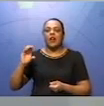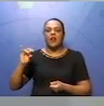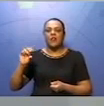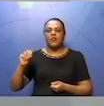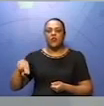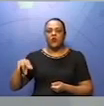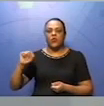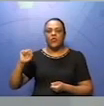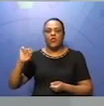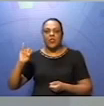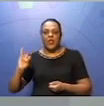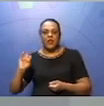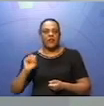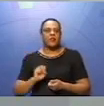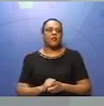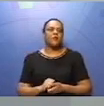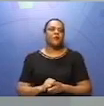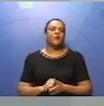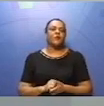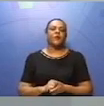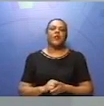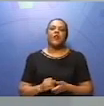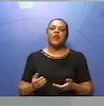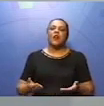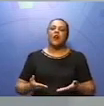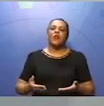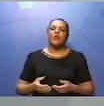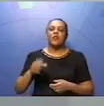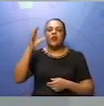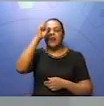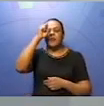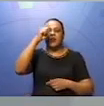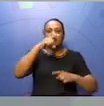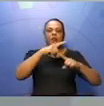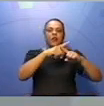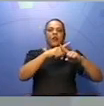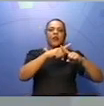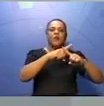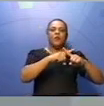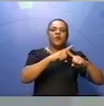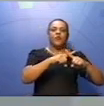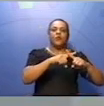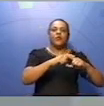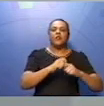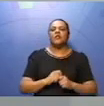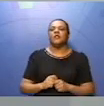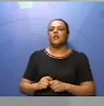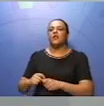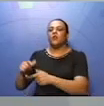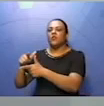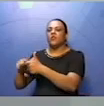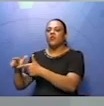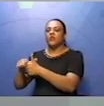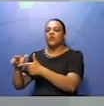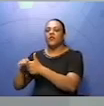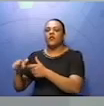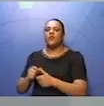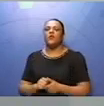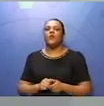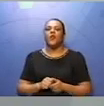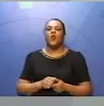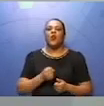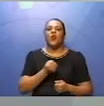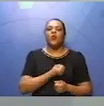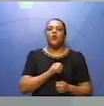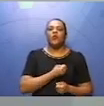Primeiro nós vamos aprender uma multiplicação e divisão com números irracionais na representação